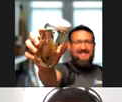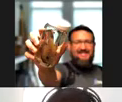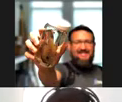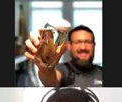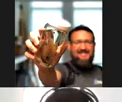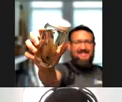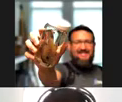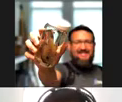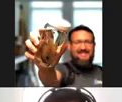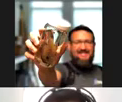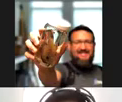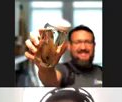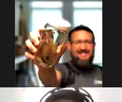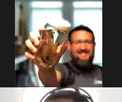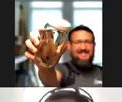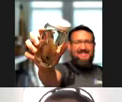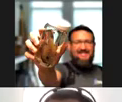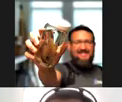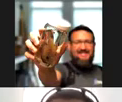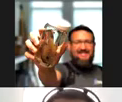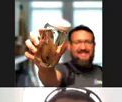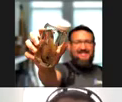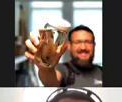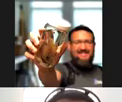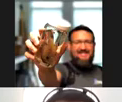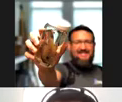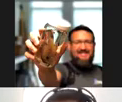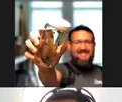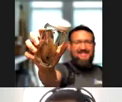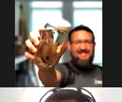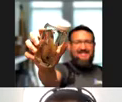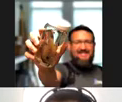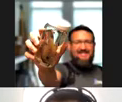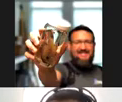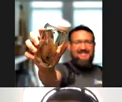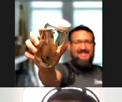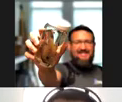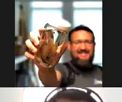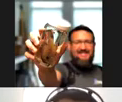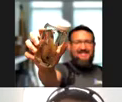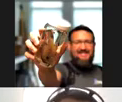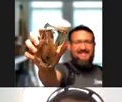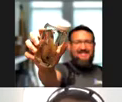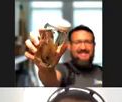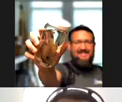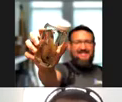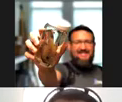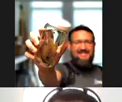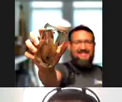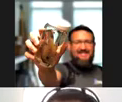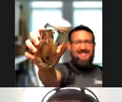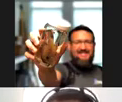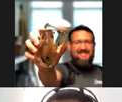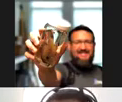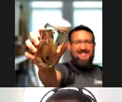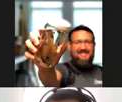muito precisos, são gerais, mas que estão muito distantes da realidade, geralmente relacionados aos pressupostos, né, que eles fazem. E a gente tem